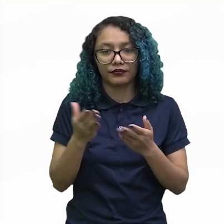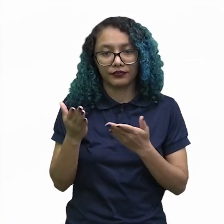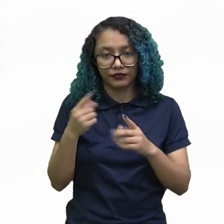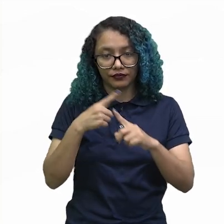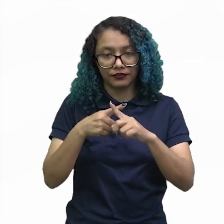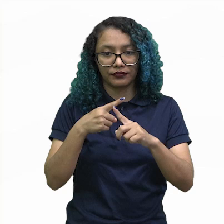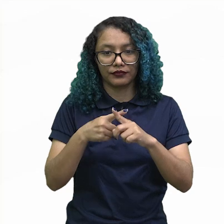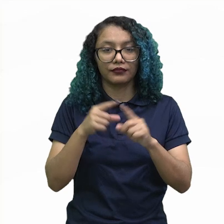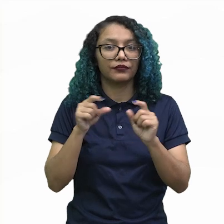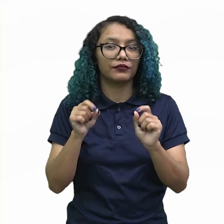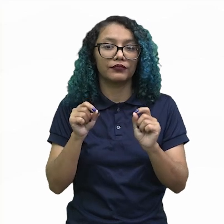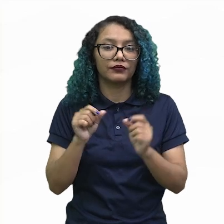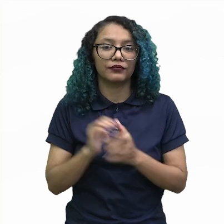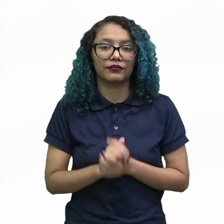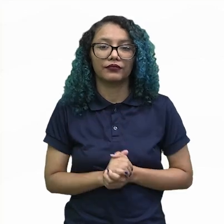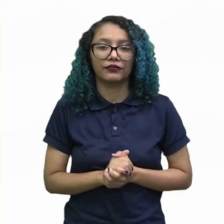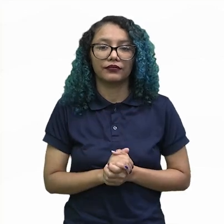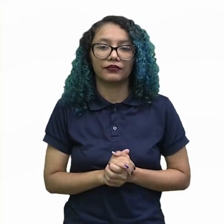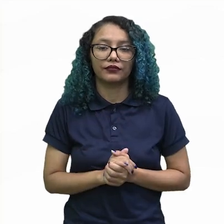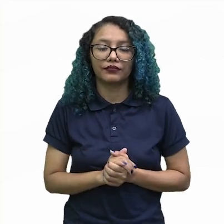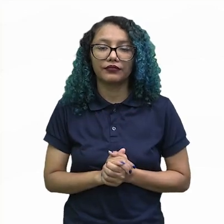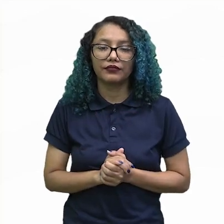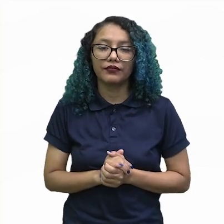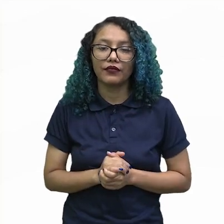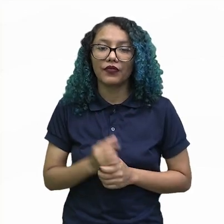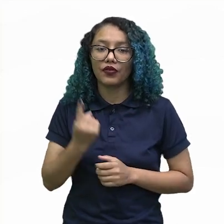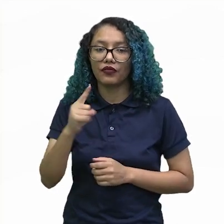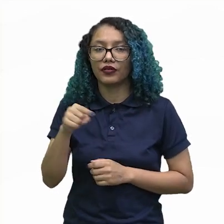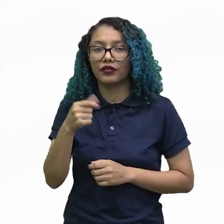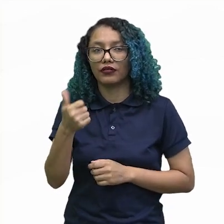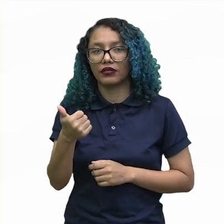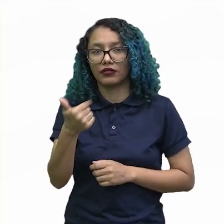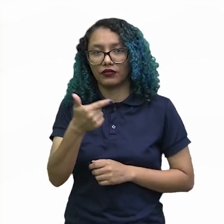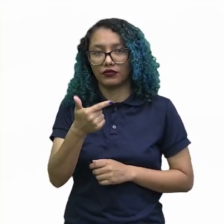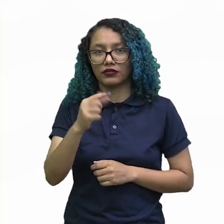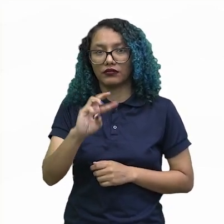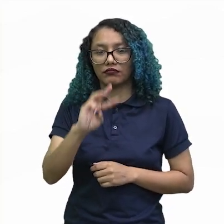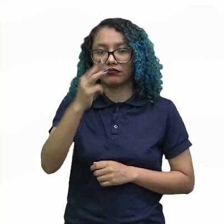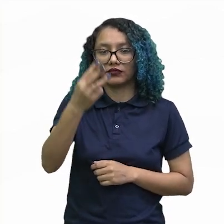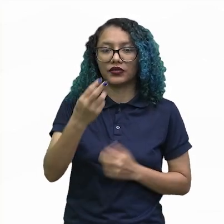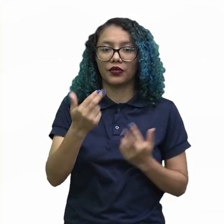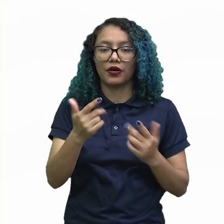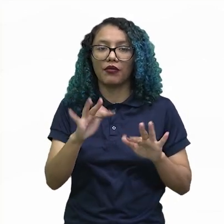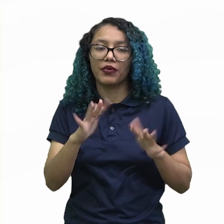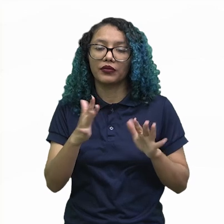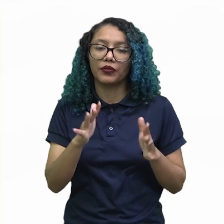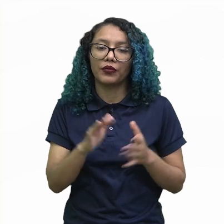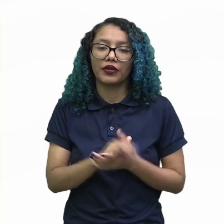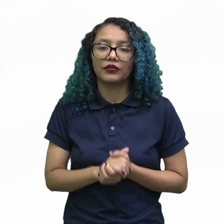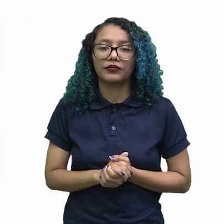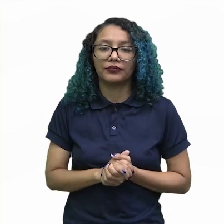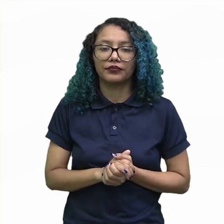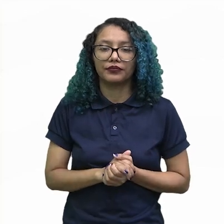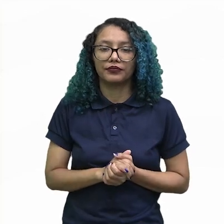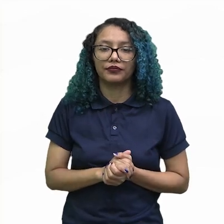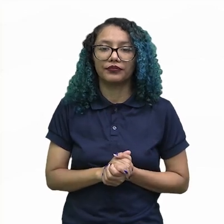essa multiplicação, 1,12 elevado a 3 vai ser igual a